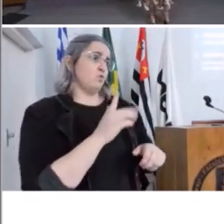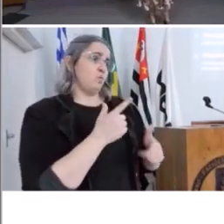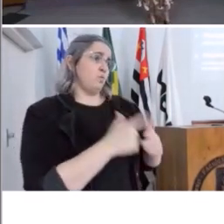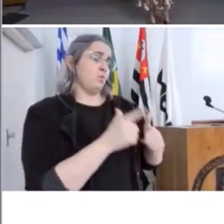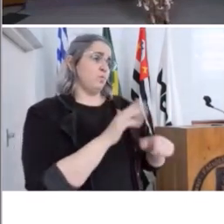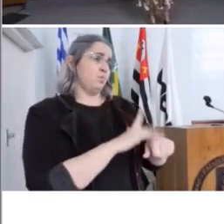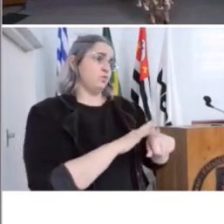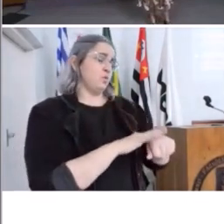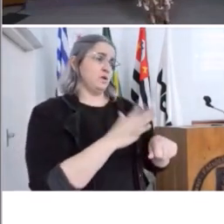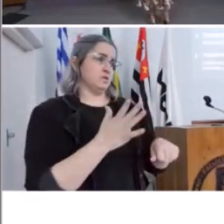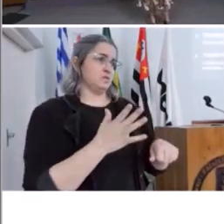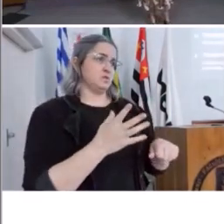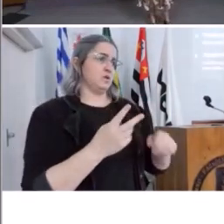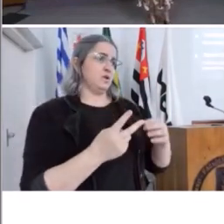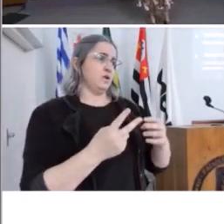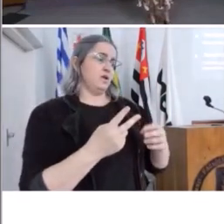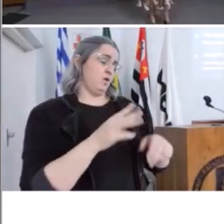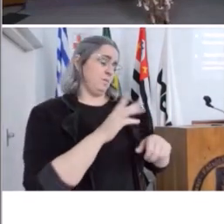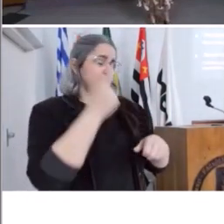acaba não se